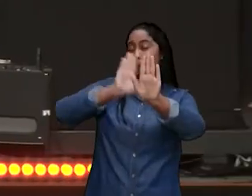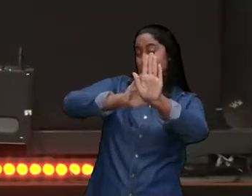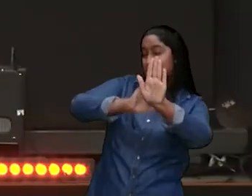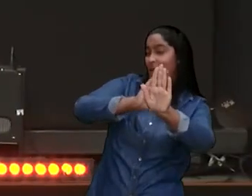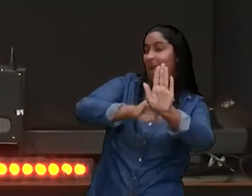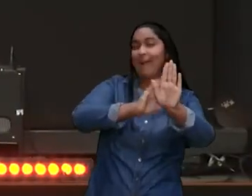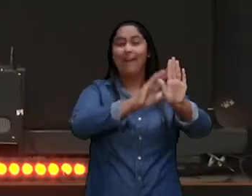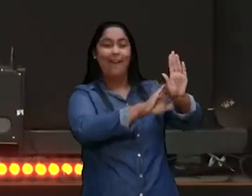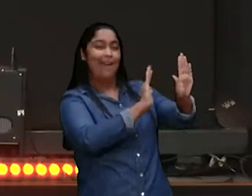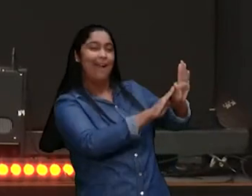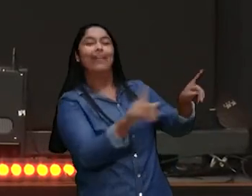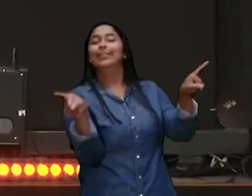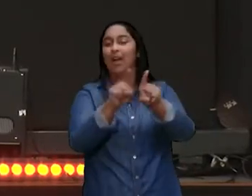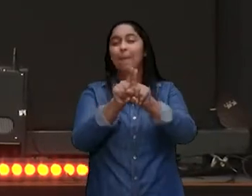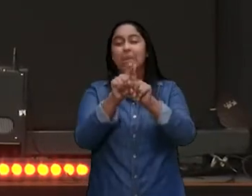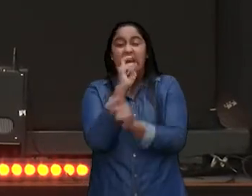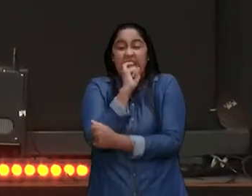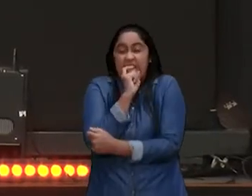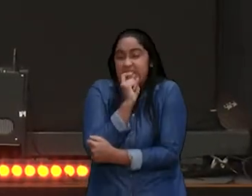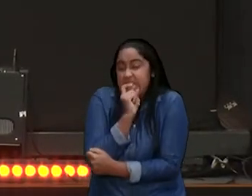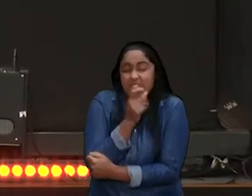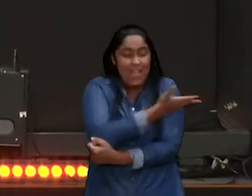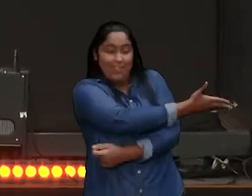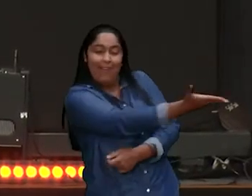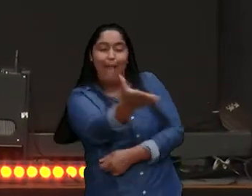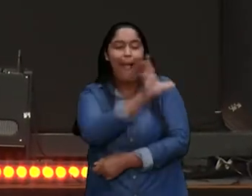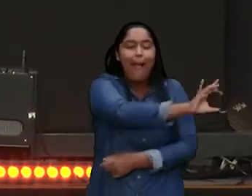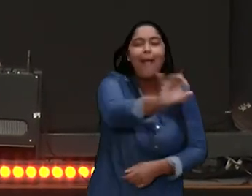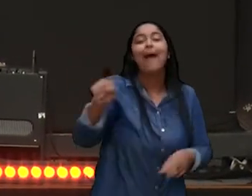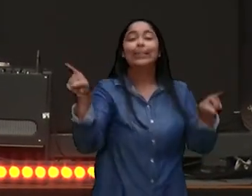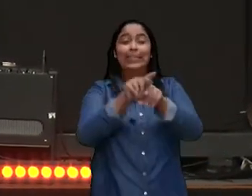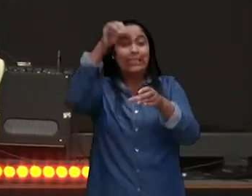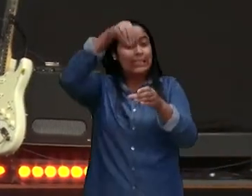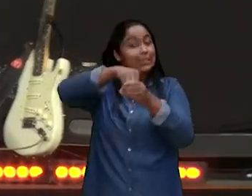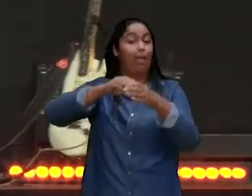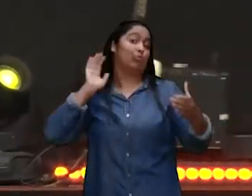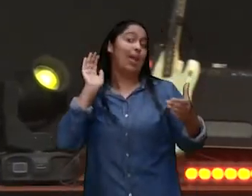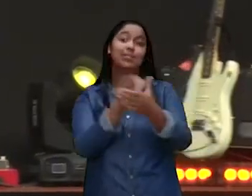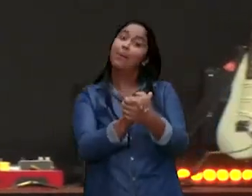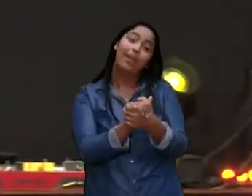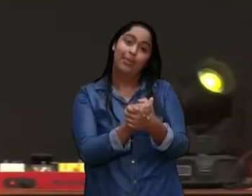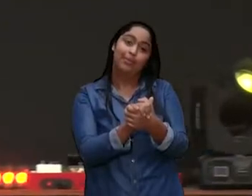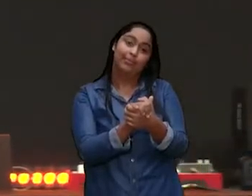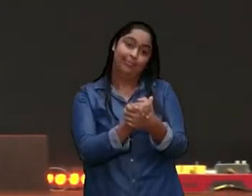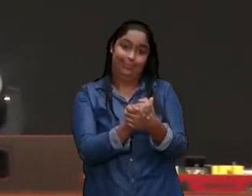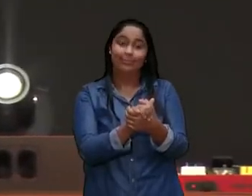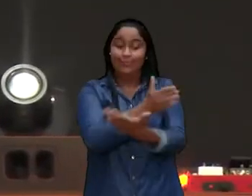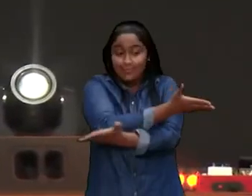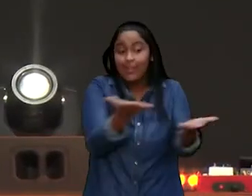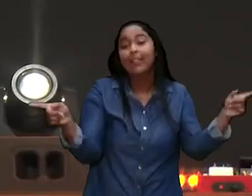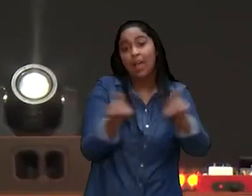pela disputa desenfreada com a própria esposa com o próprio esposo que o próprio cônjuge encurvados pela